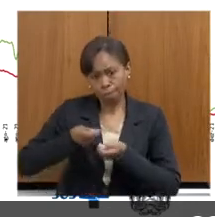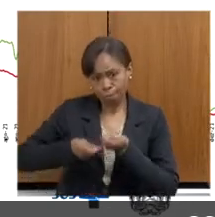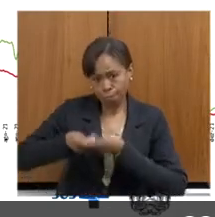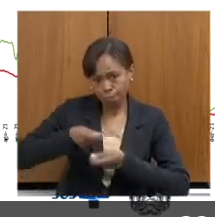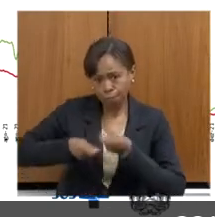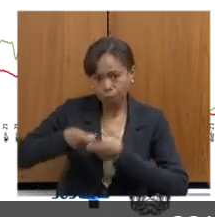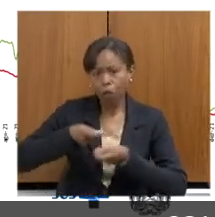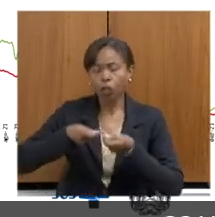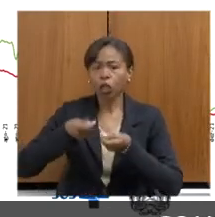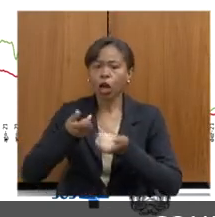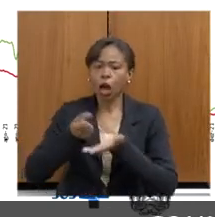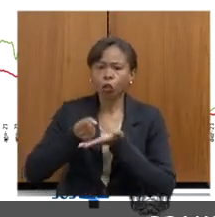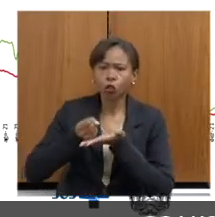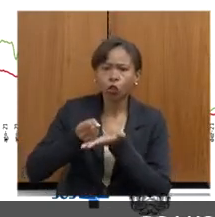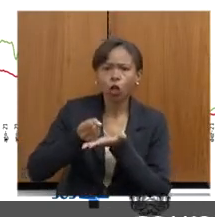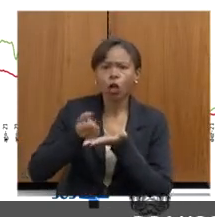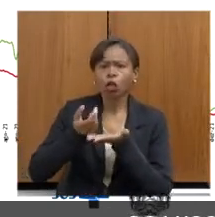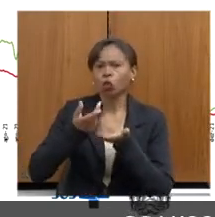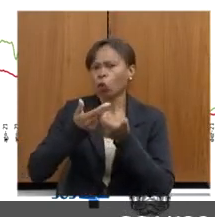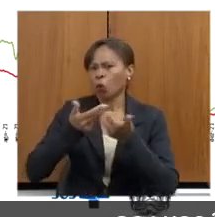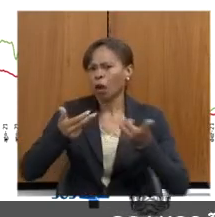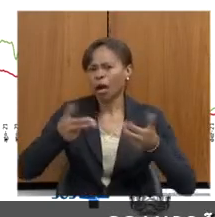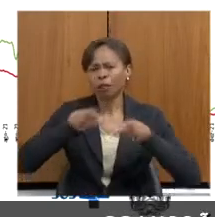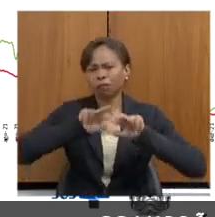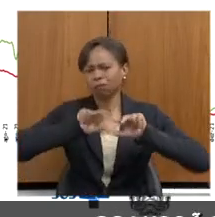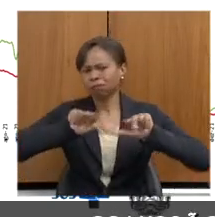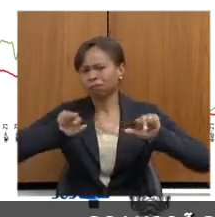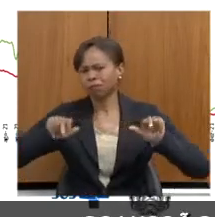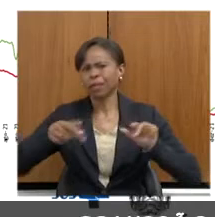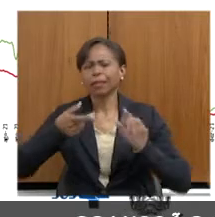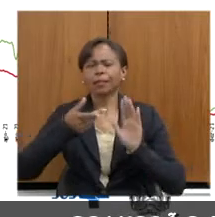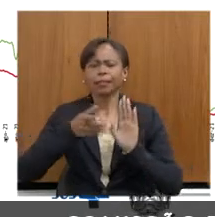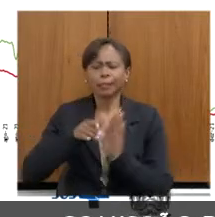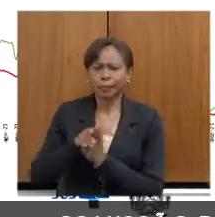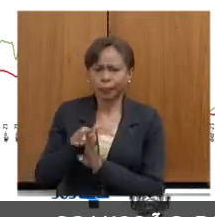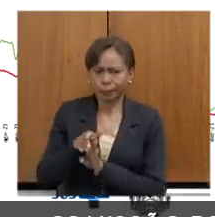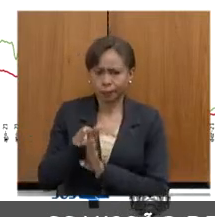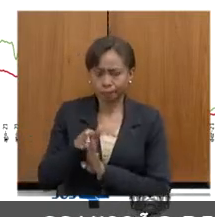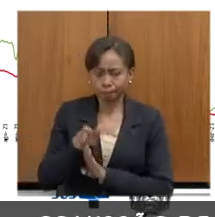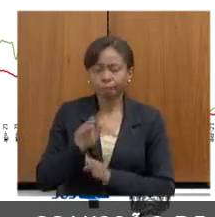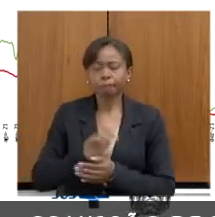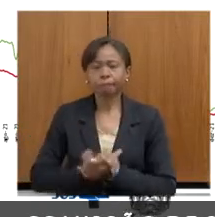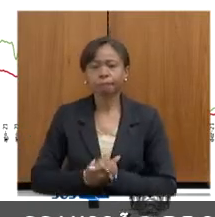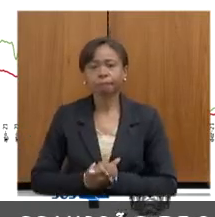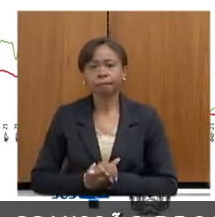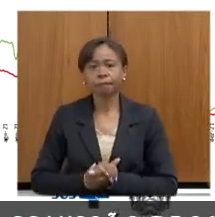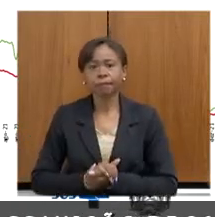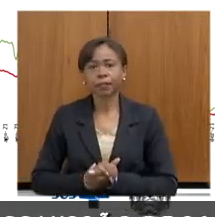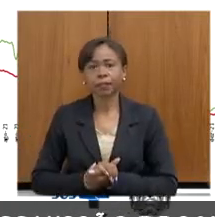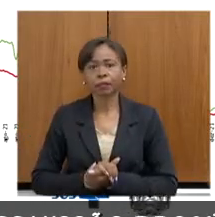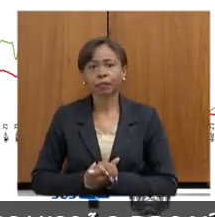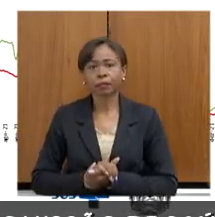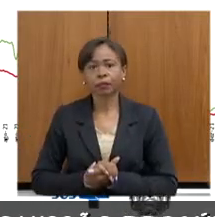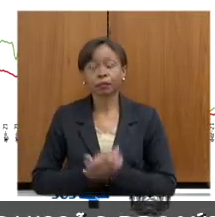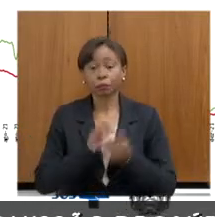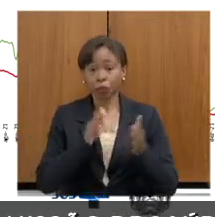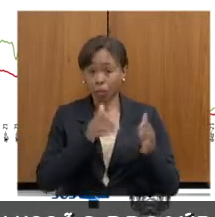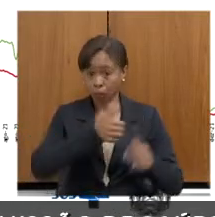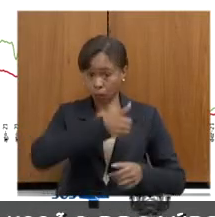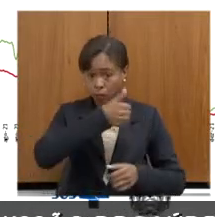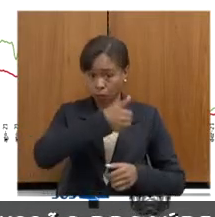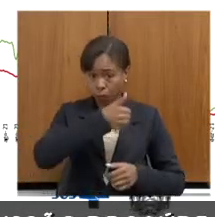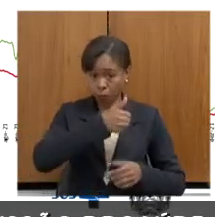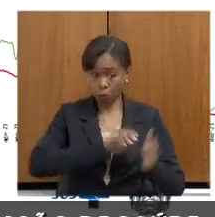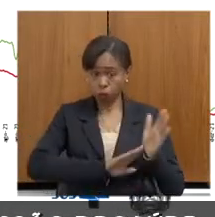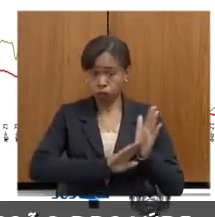variação de incidência positividade ocupação de leite pode passar o e passamos a primeira onda